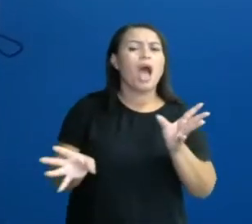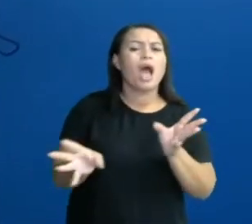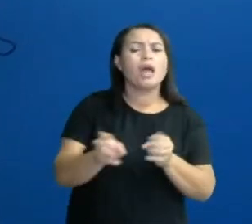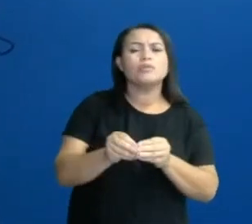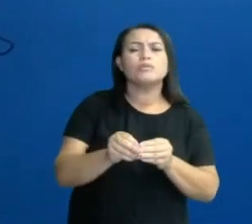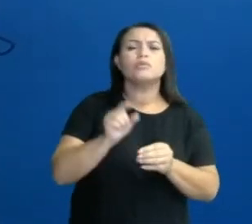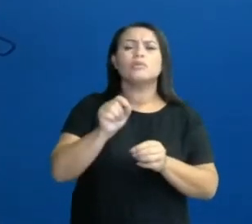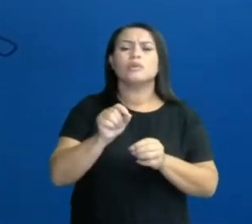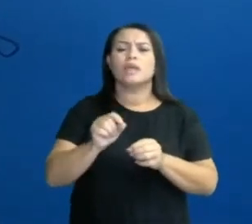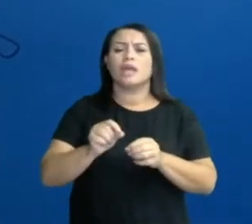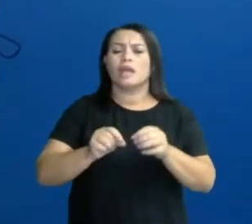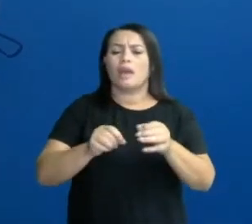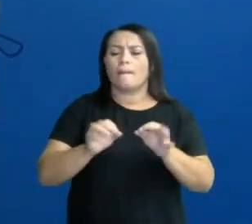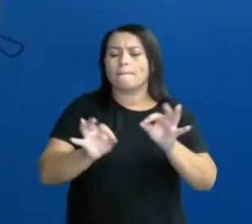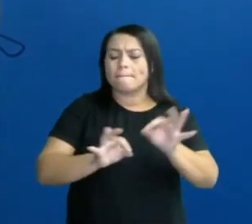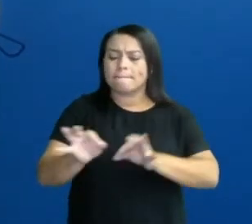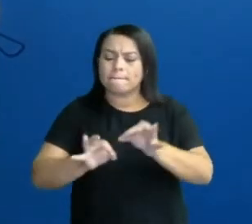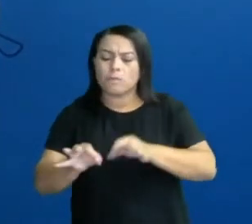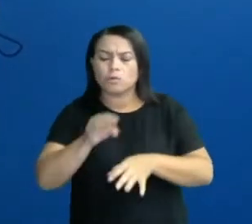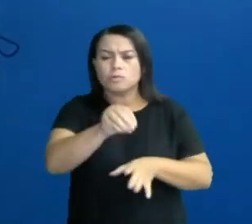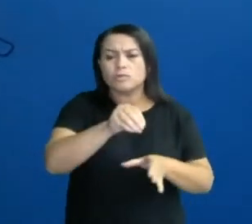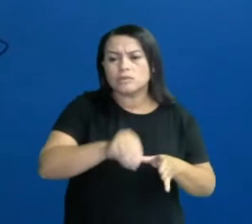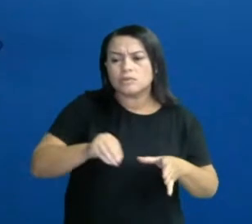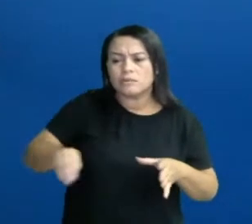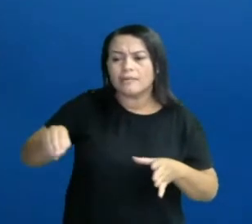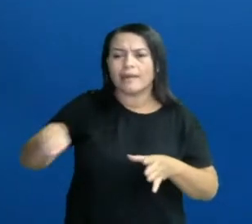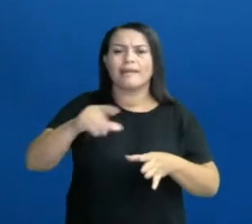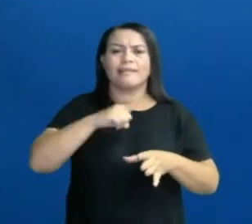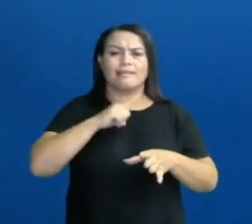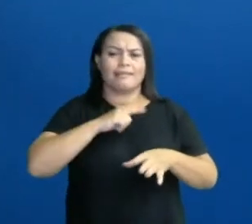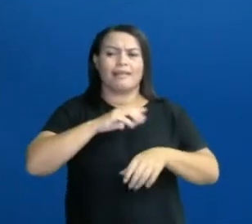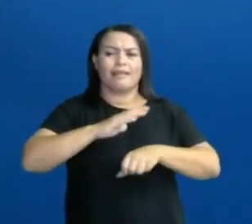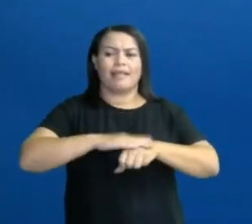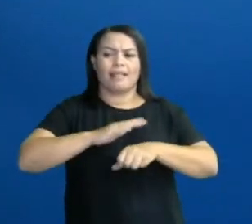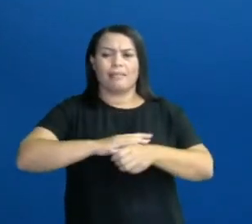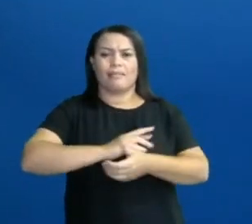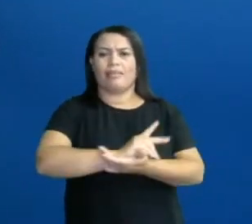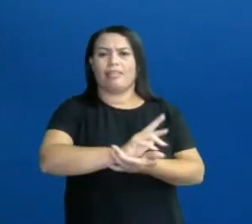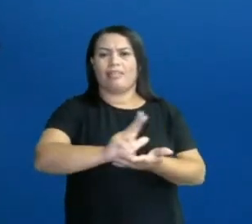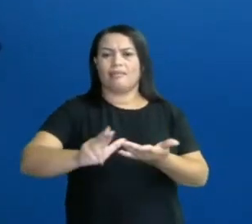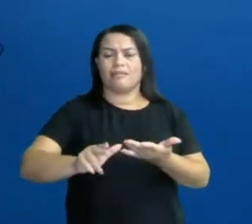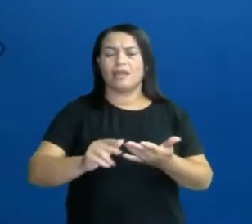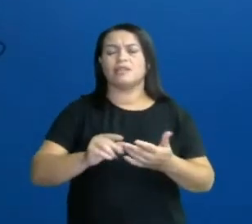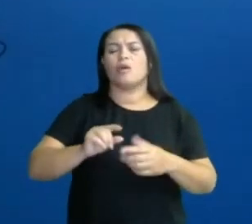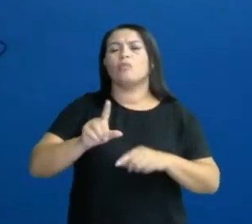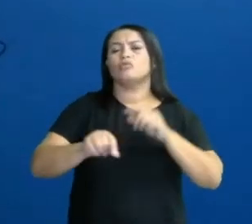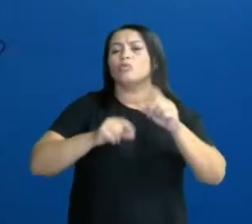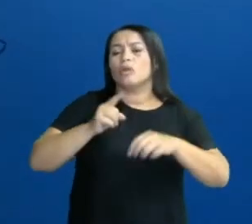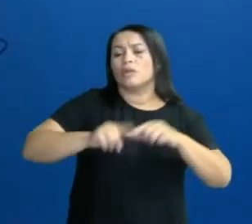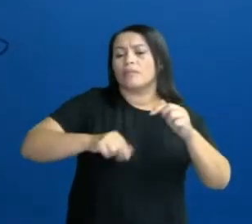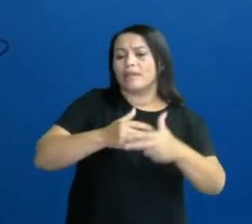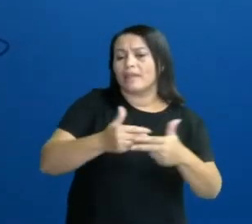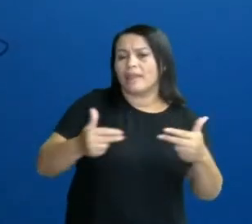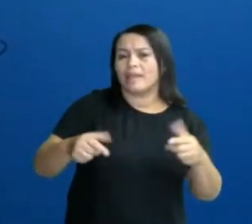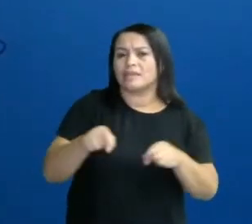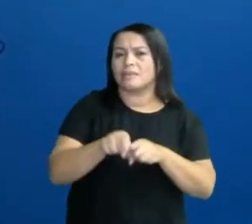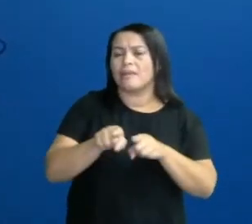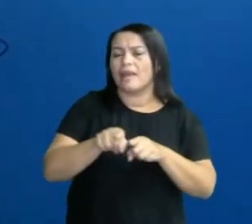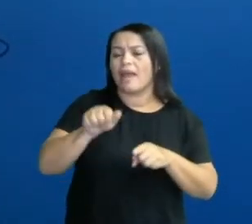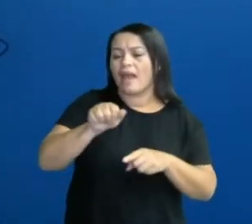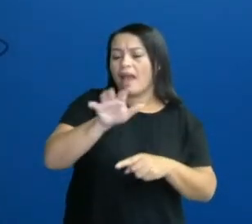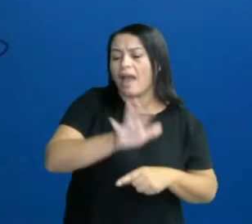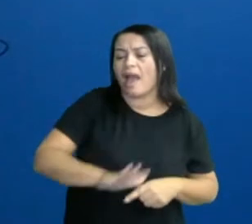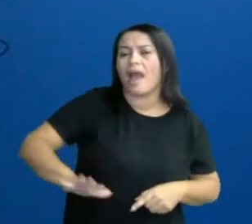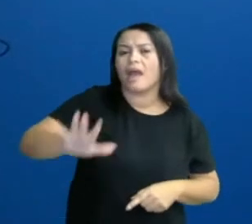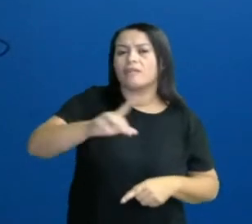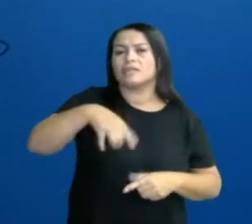de maquete, ela envolve várias etapas, desde de você selecionar os materiais, a área que você vai